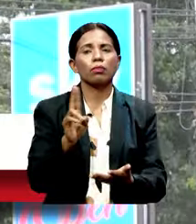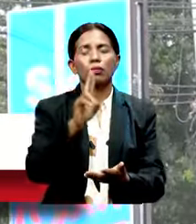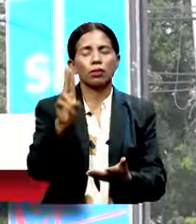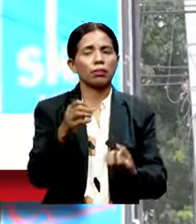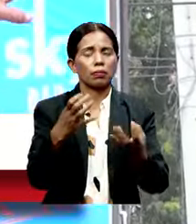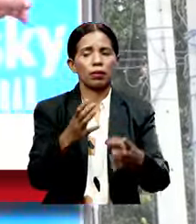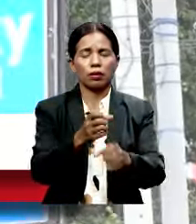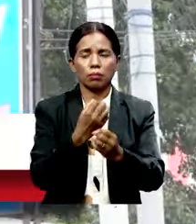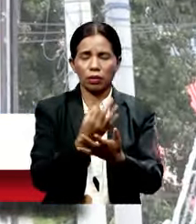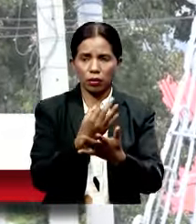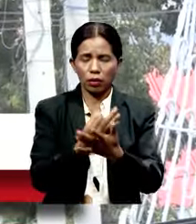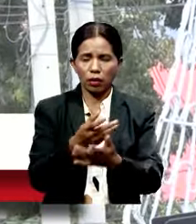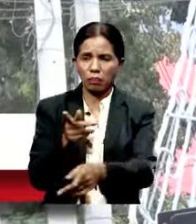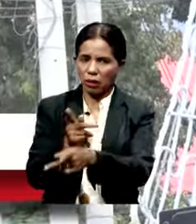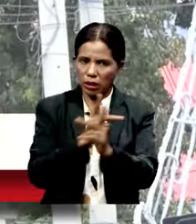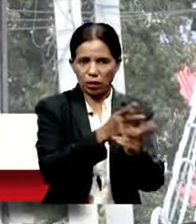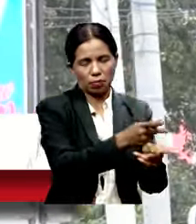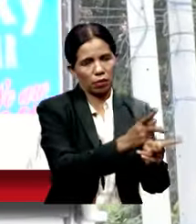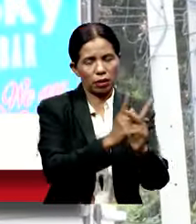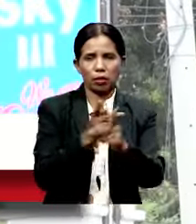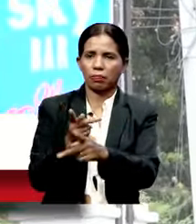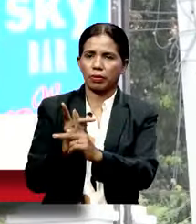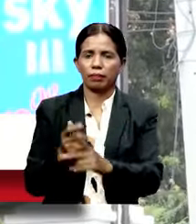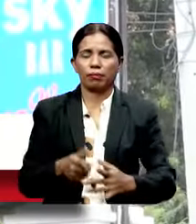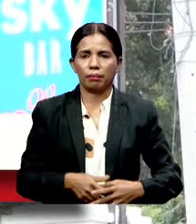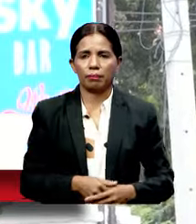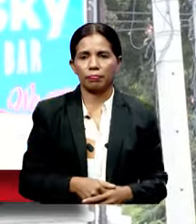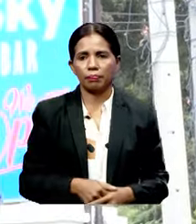Se muito um deve tu, deve sair, deve tu, deve sair.